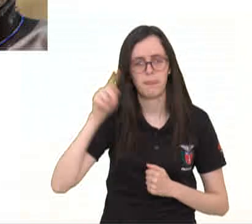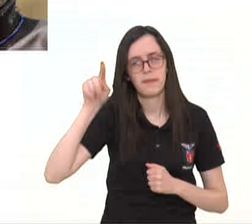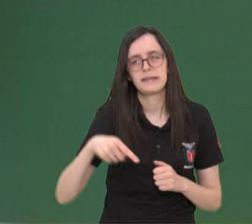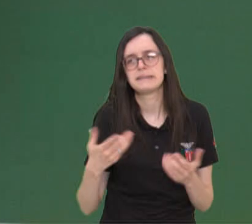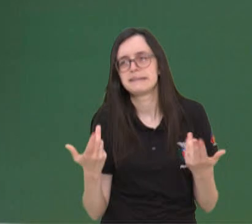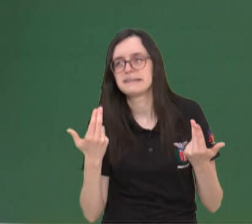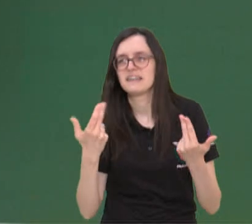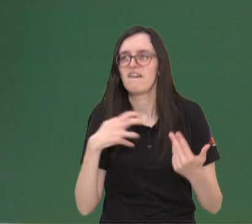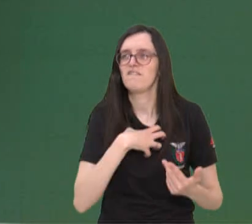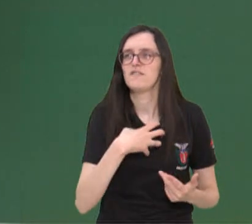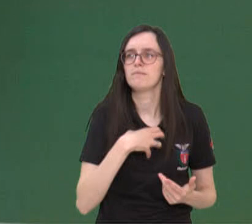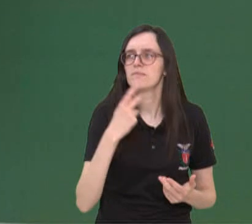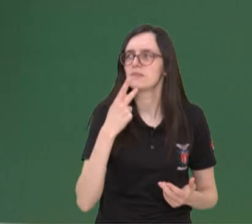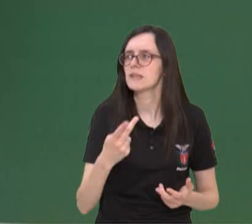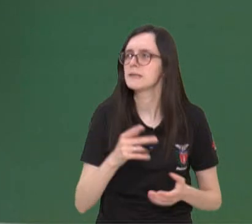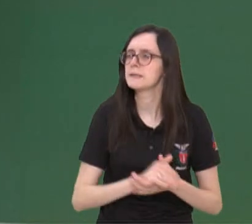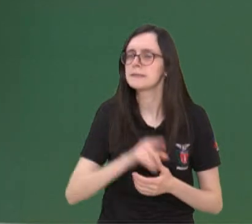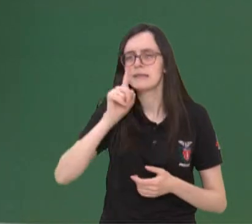certo modo,